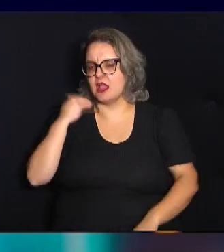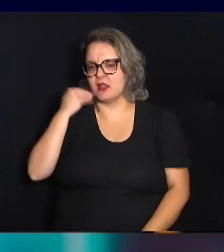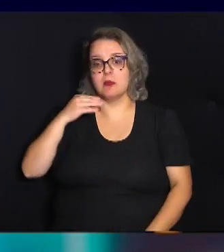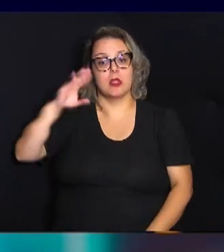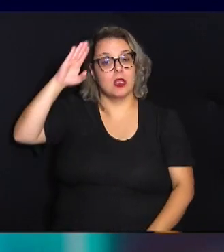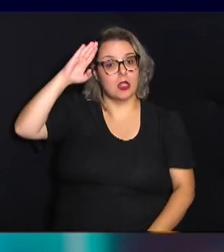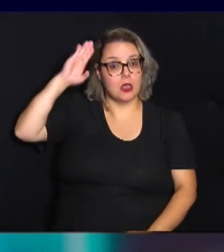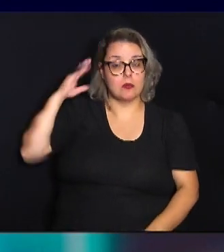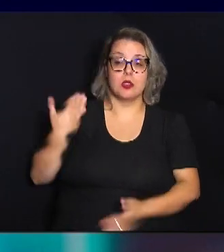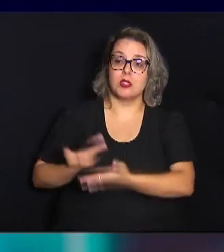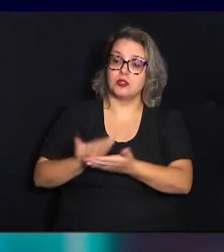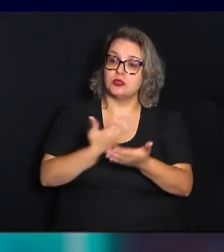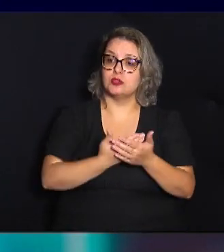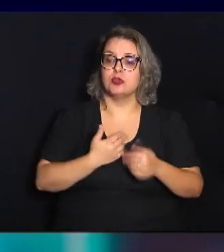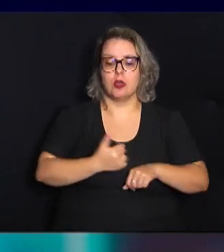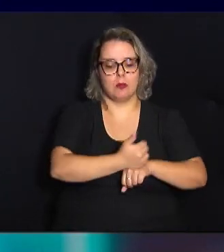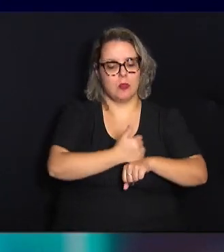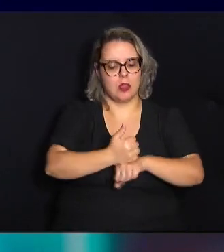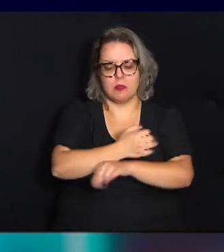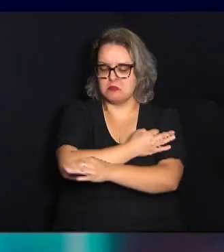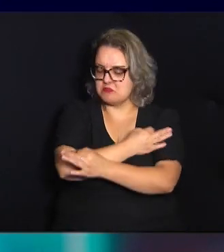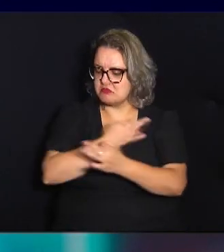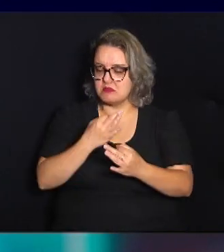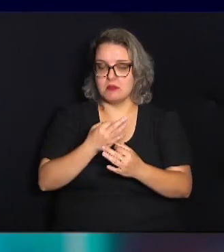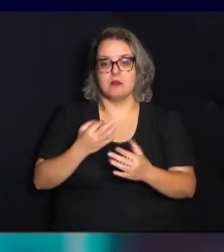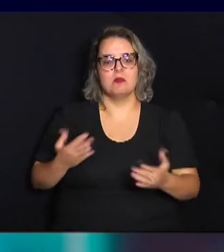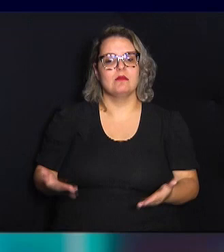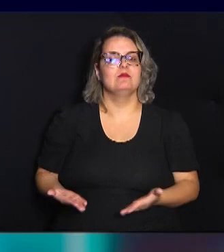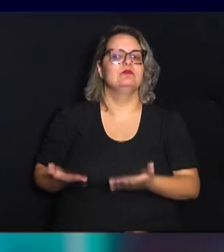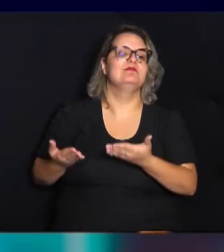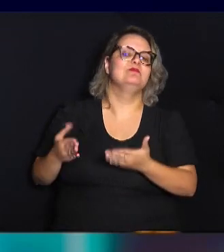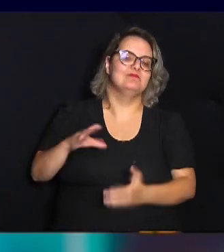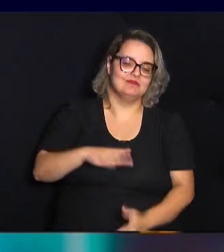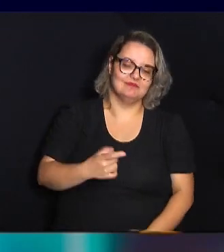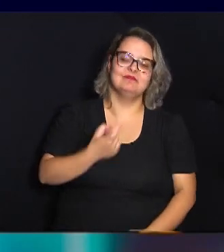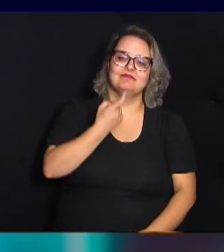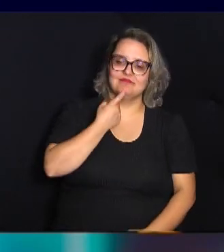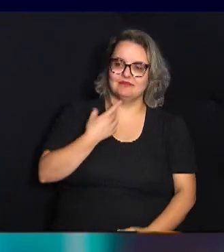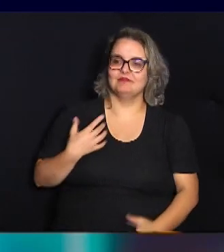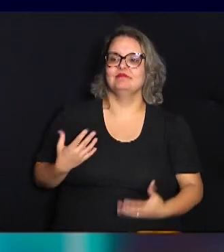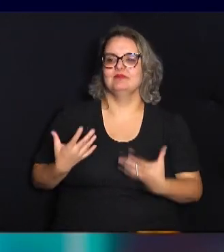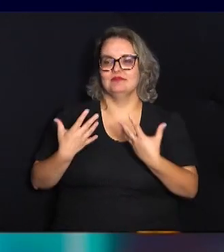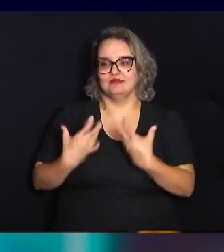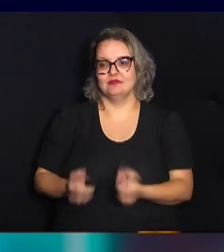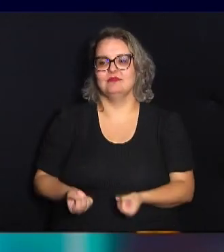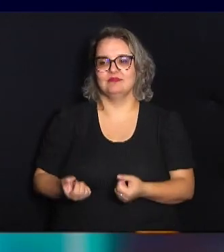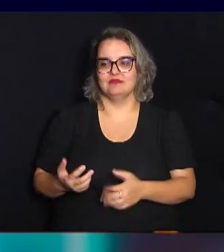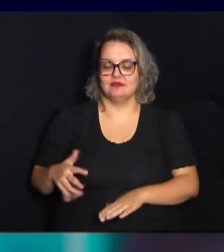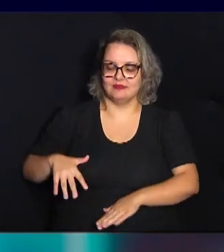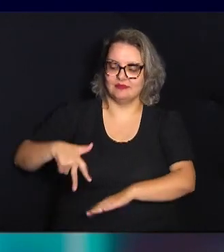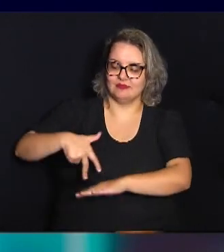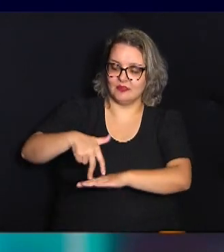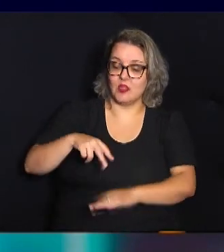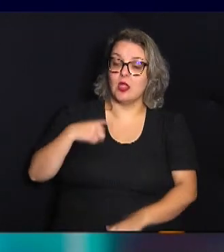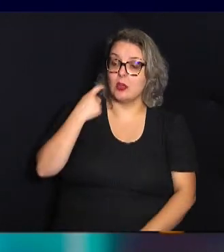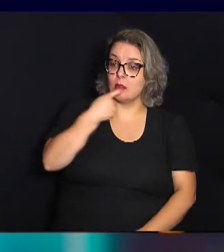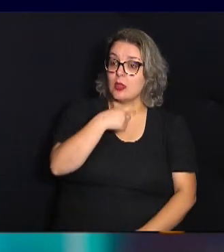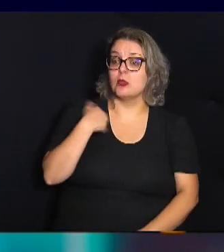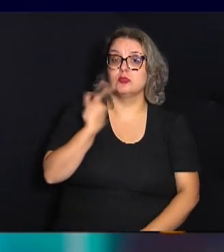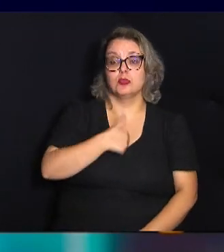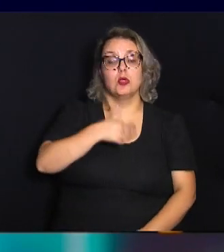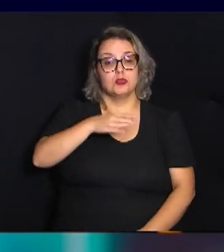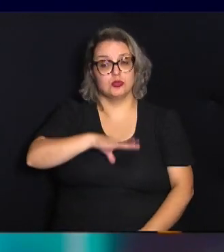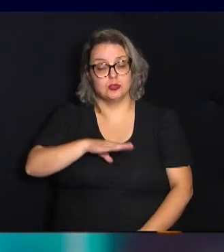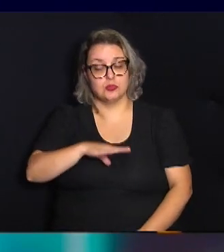uma carreira exemplar, enaltecendo a cidade de Campinas por tê-lo atuado na odontologia em nosso município e